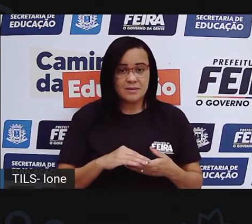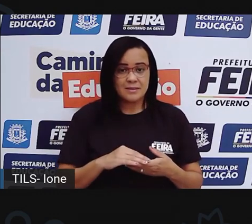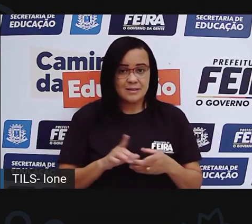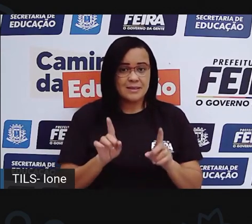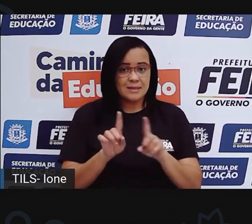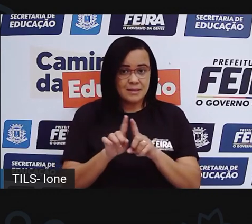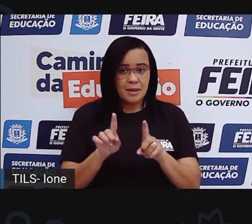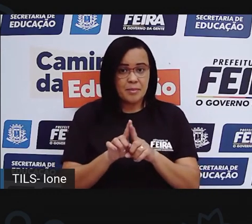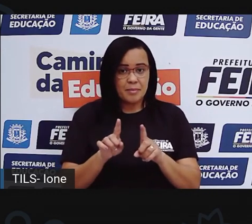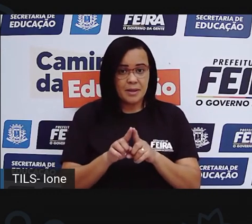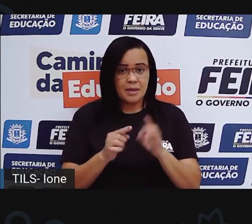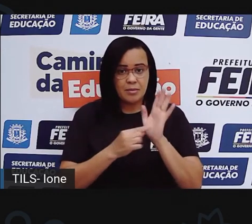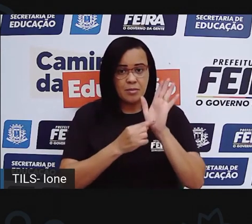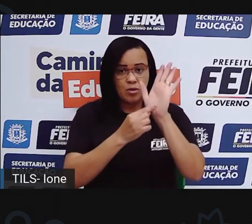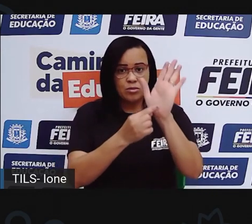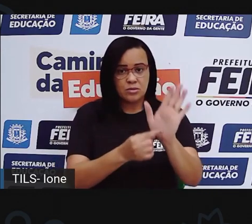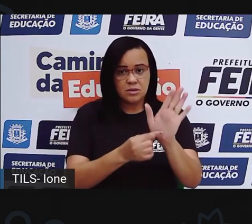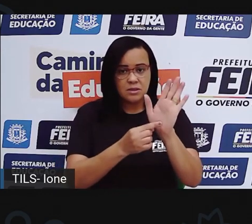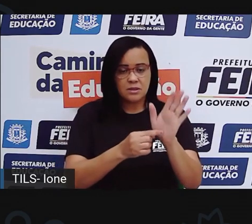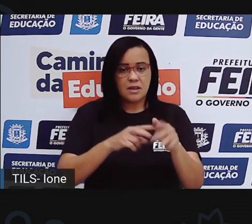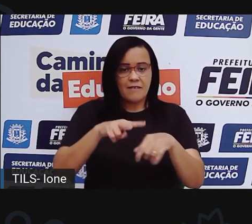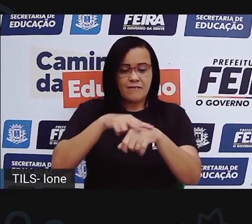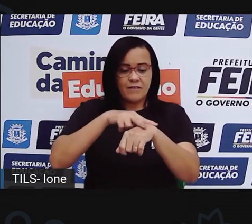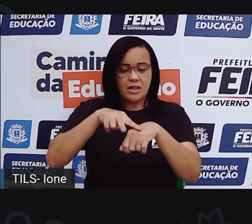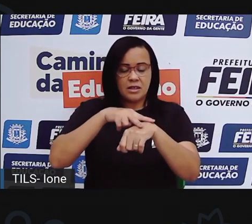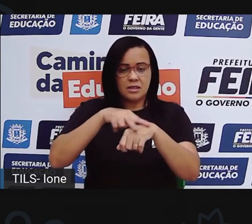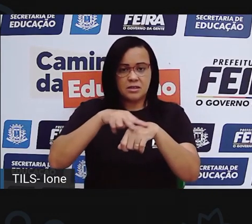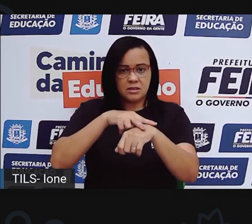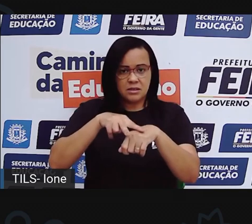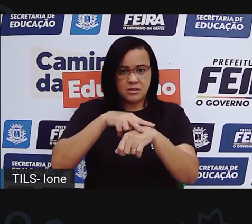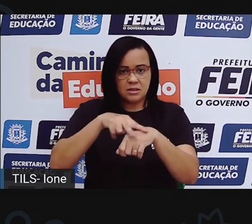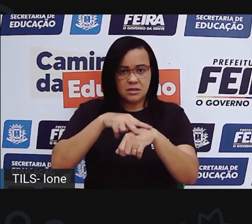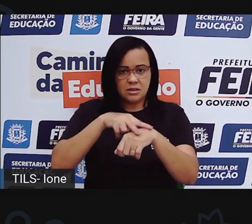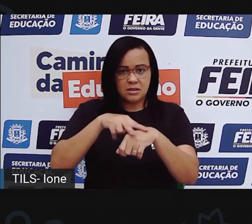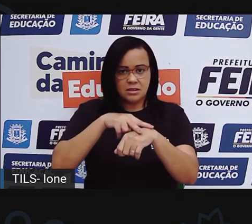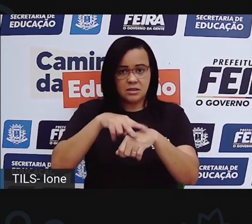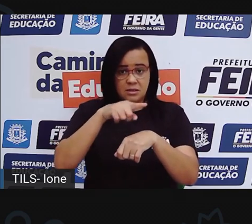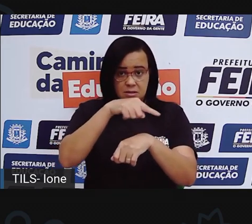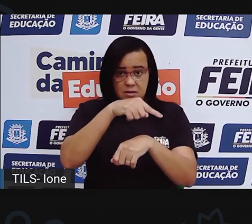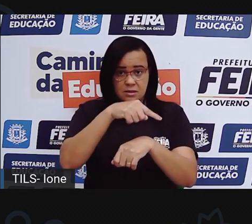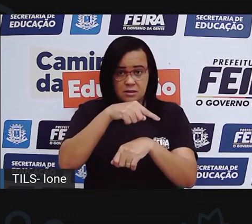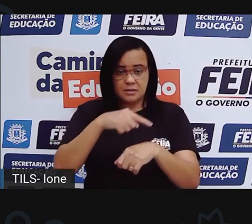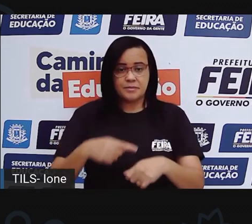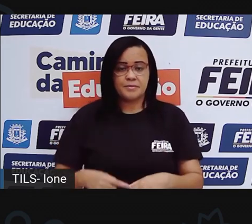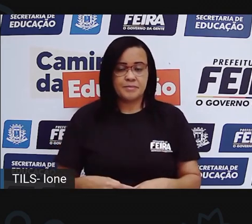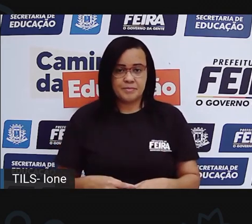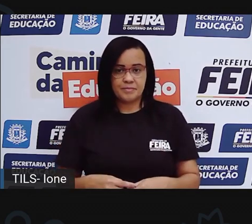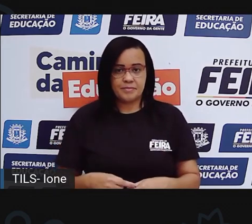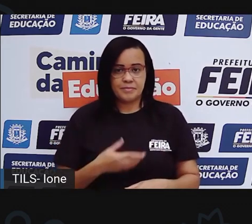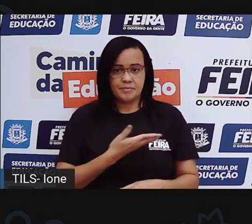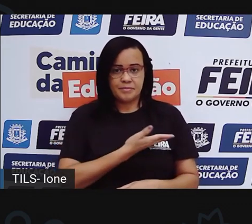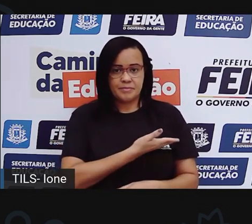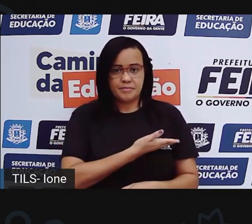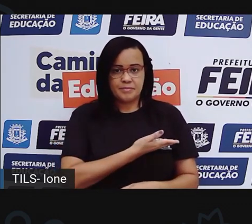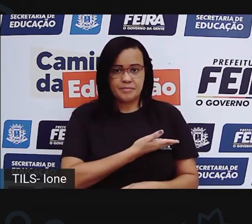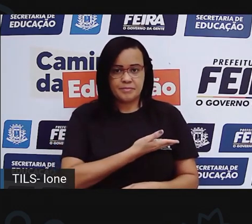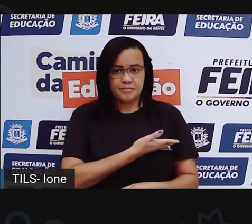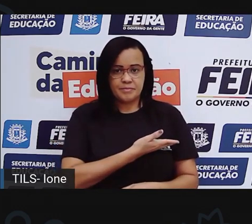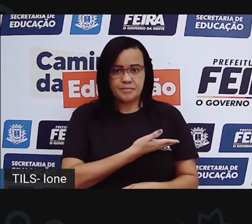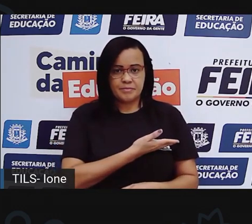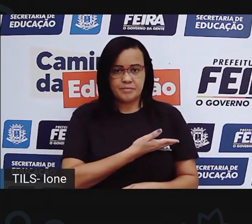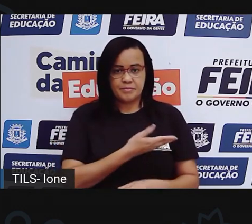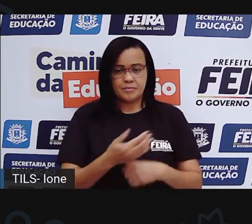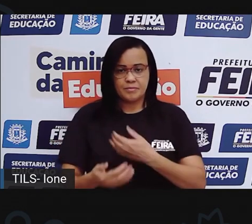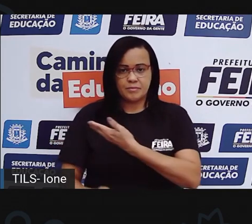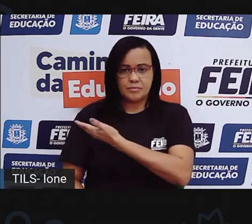Também a Pro trouxe aqui, ó, glitter verde, não sei se tá dando pra aí, o glitter verde. E esse aqui é um potinho de